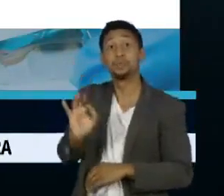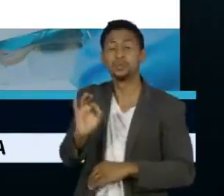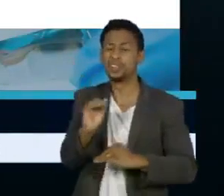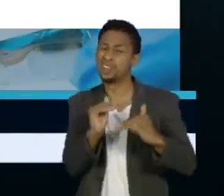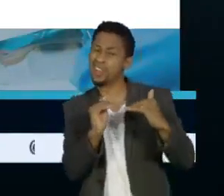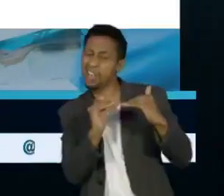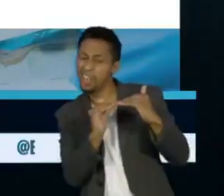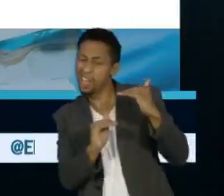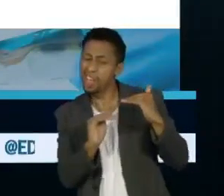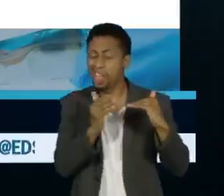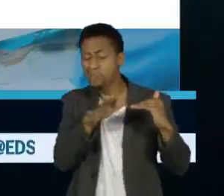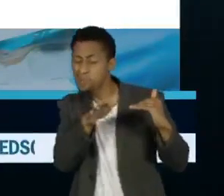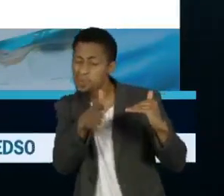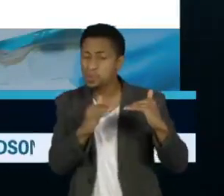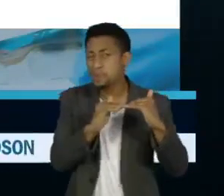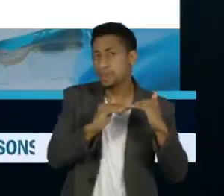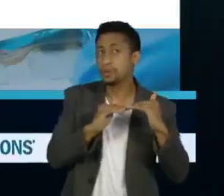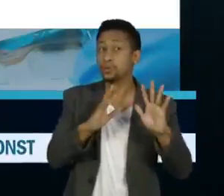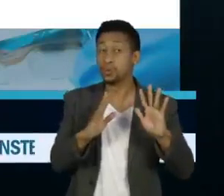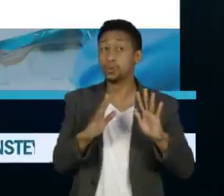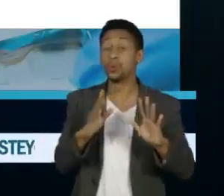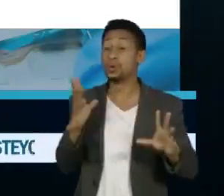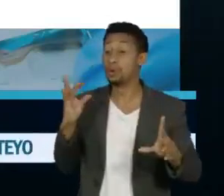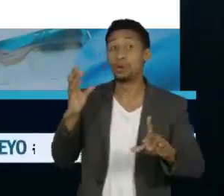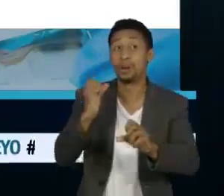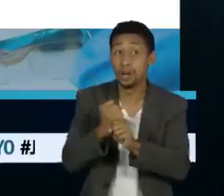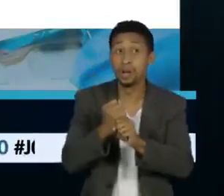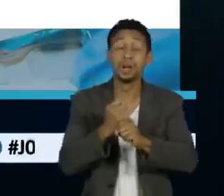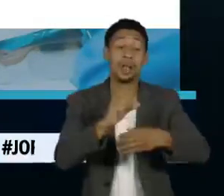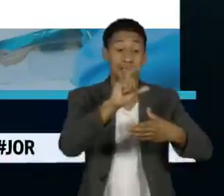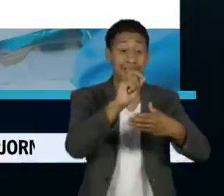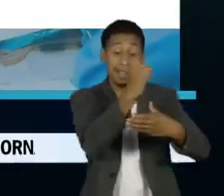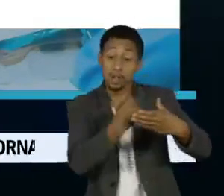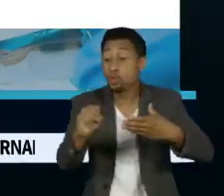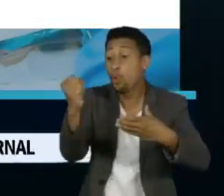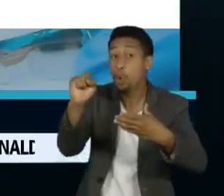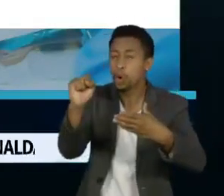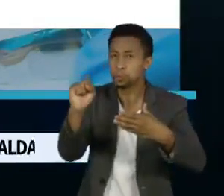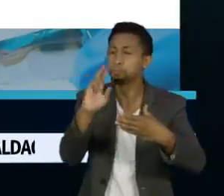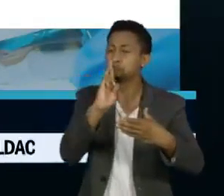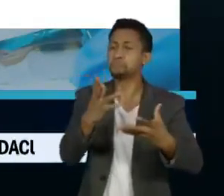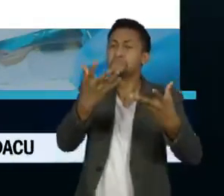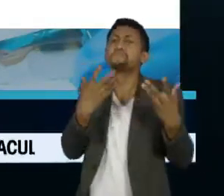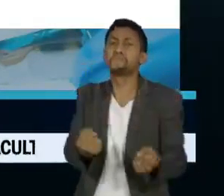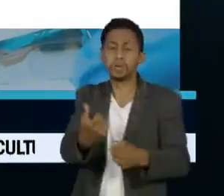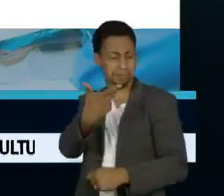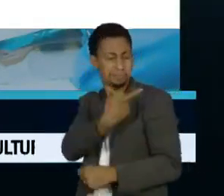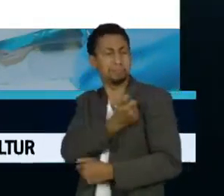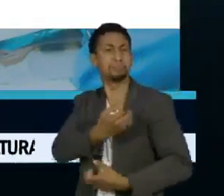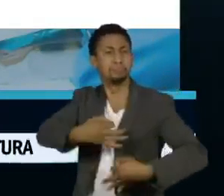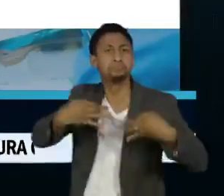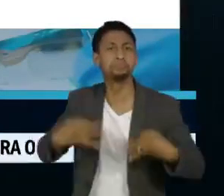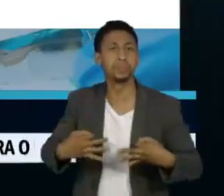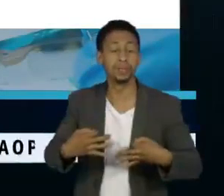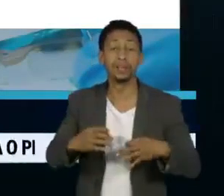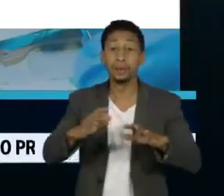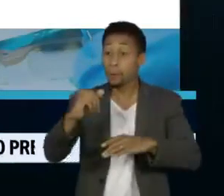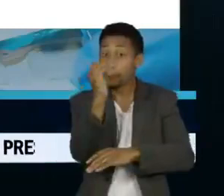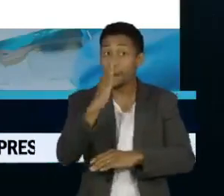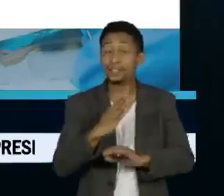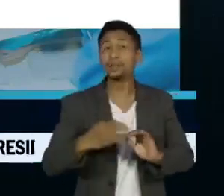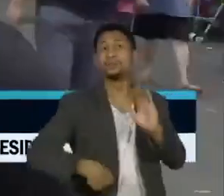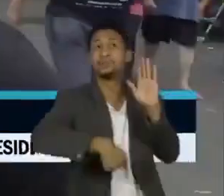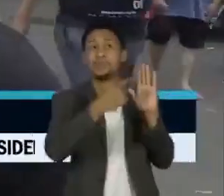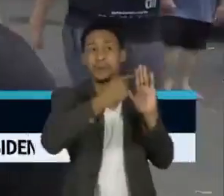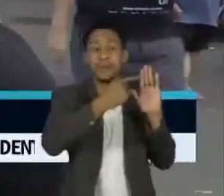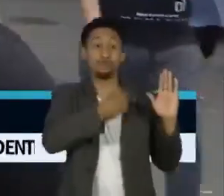concordam um pouco. No total, quase 8 em cada 10 brasileiros disseram que aceitariam receber as doses. O país só fica atrás